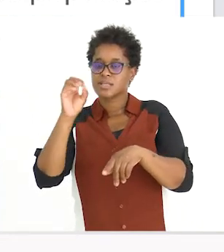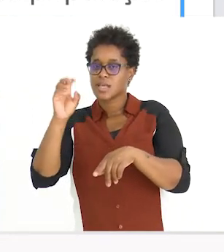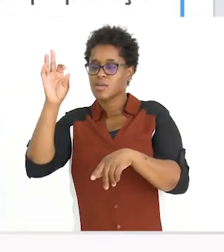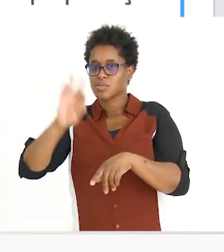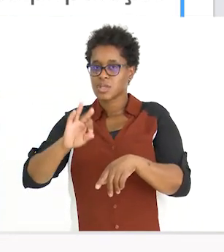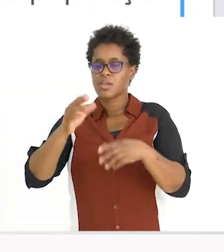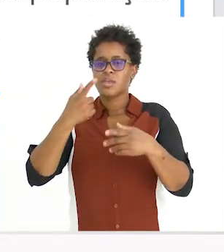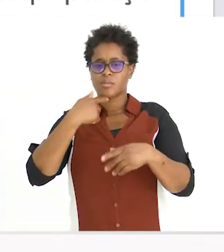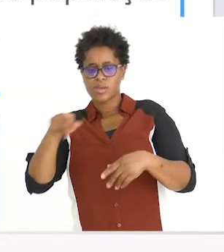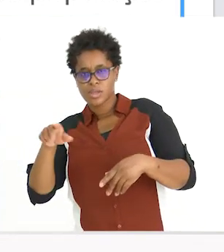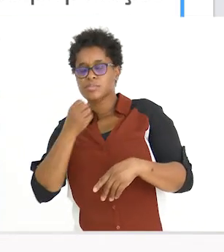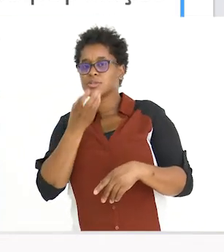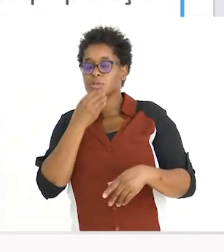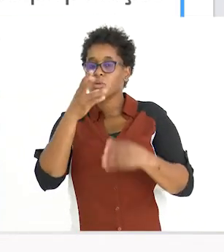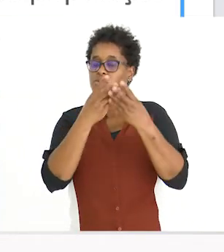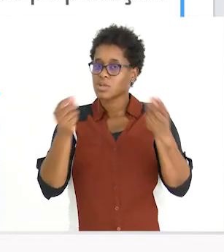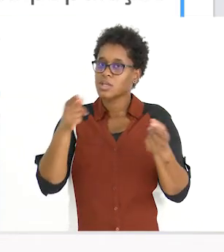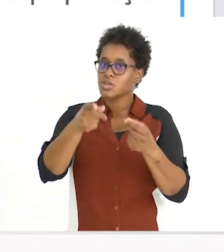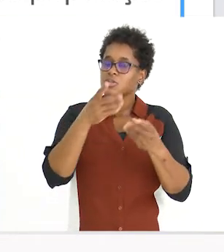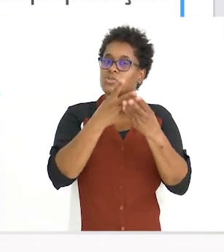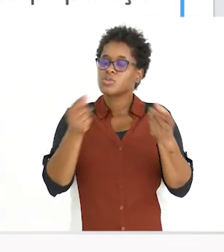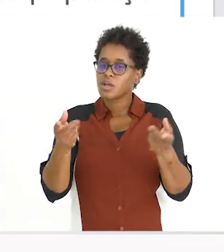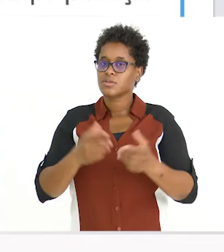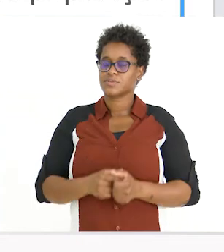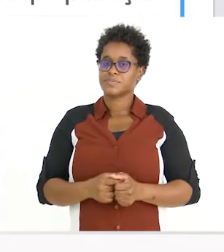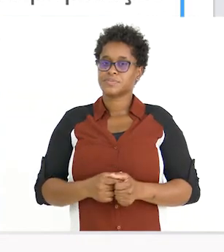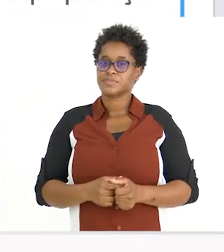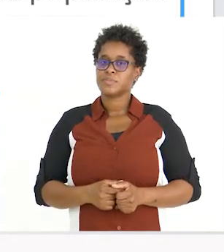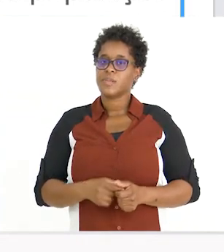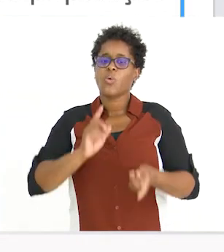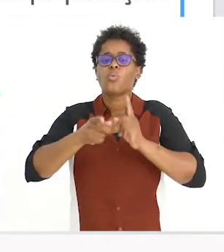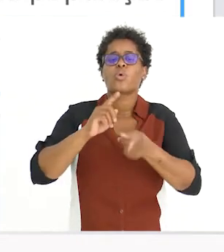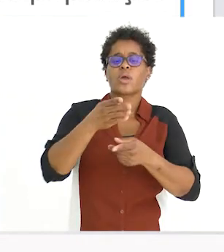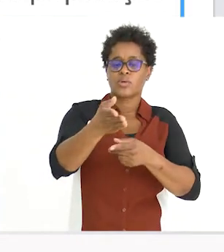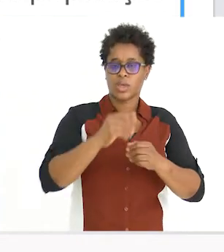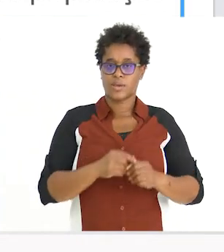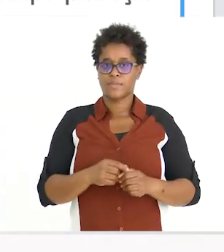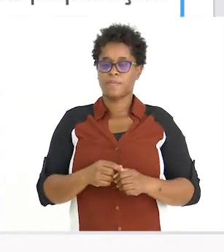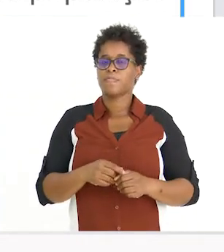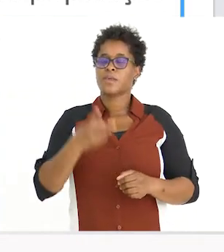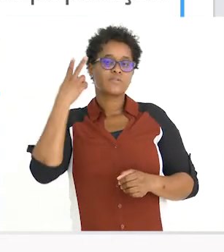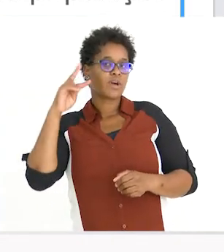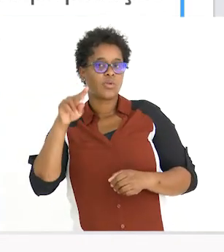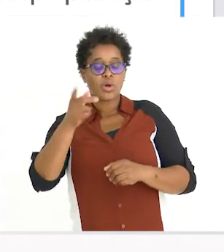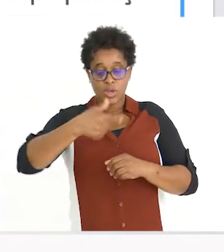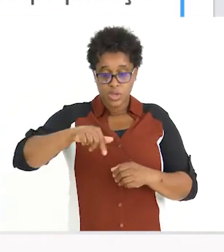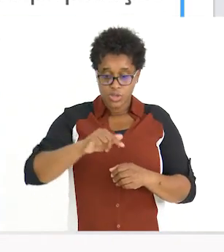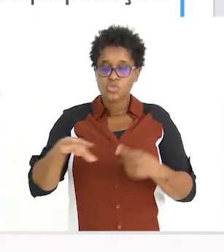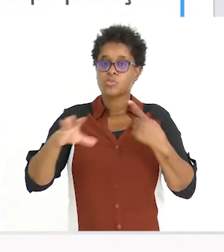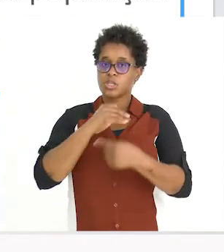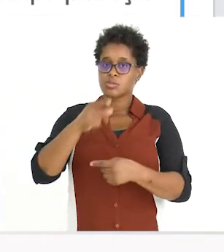para interpretarem o resultado. Esse resultado aqui, o que é que significa esse valor que nós obtivemos